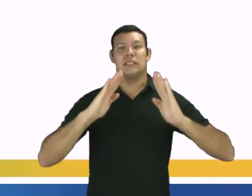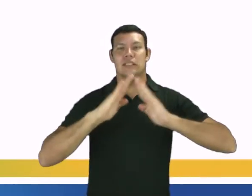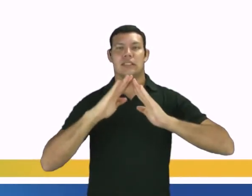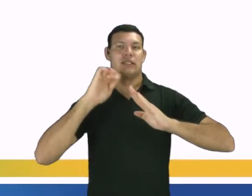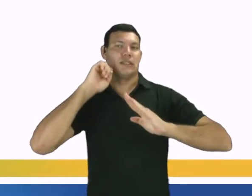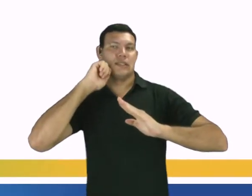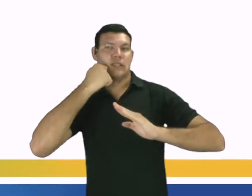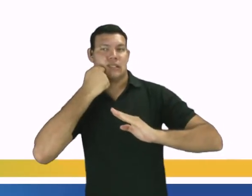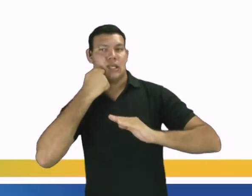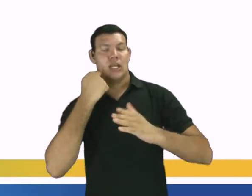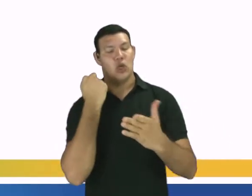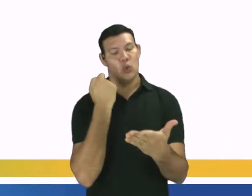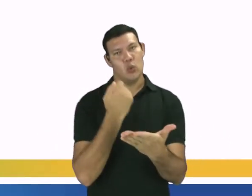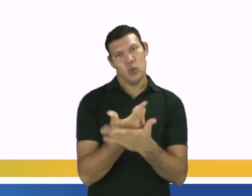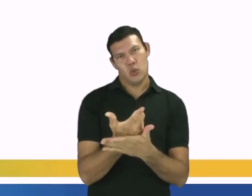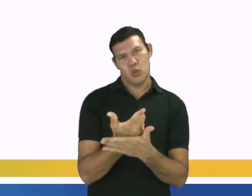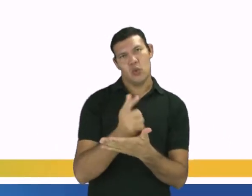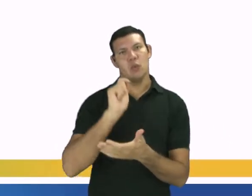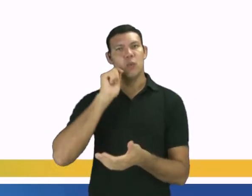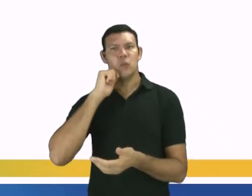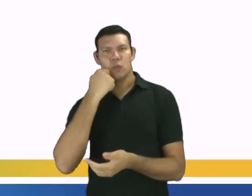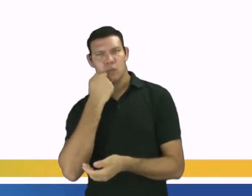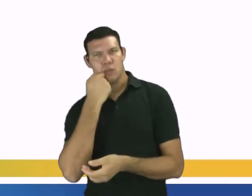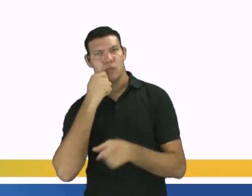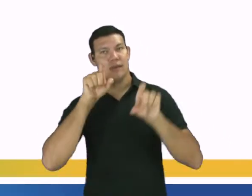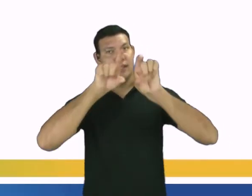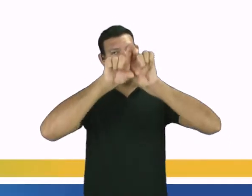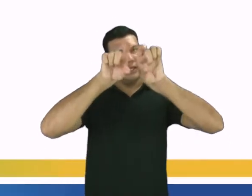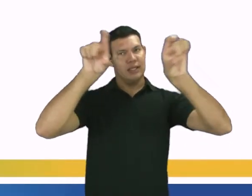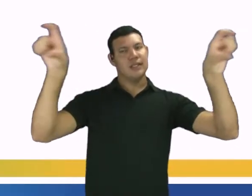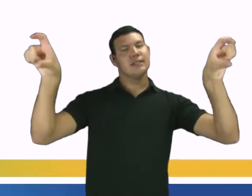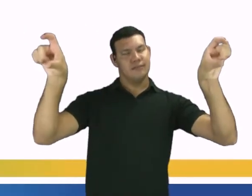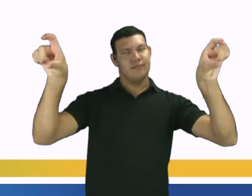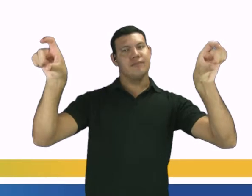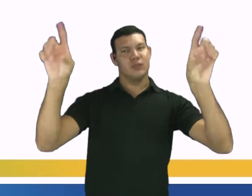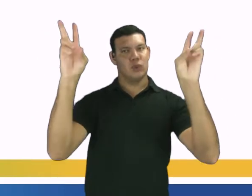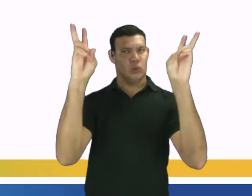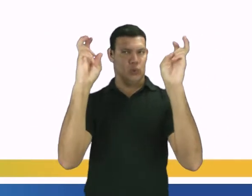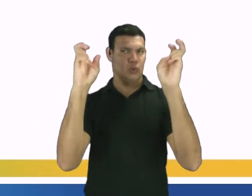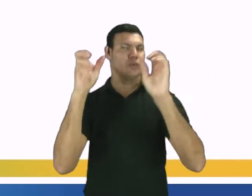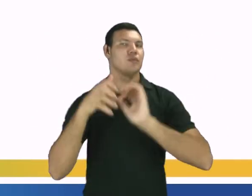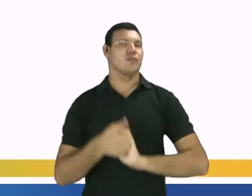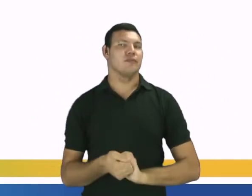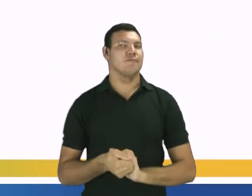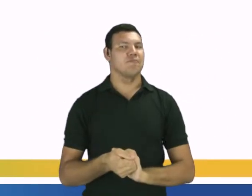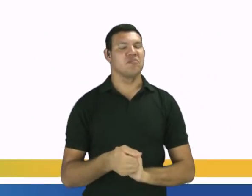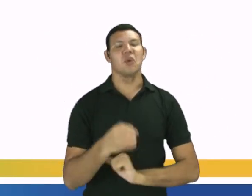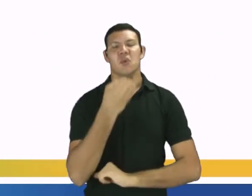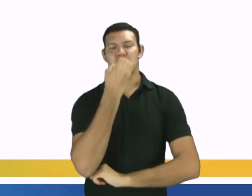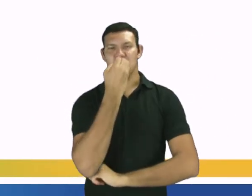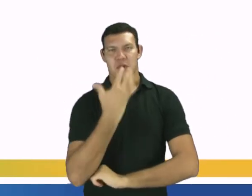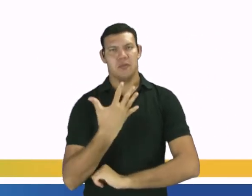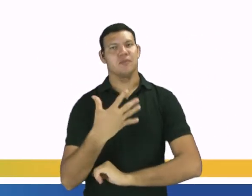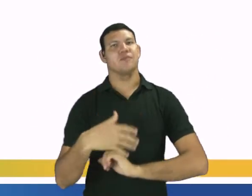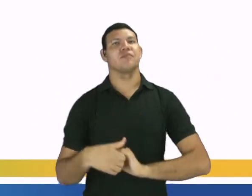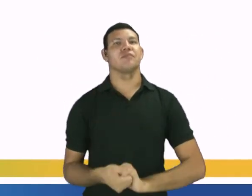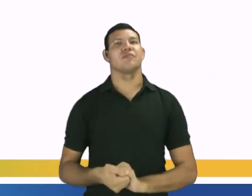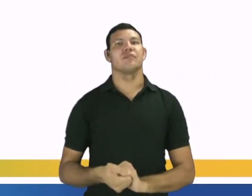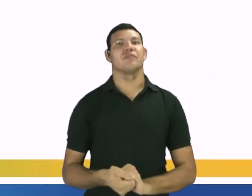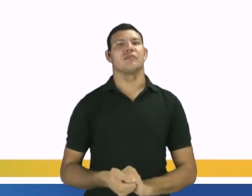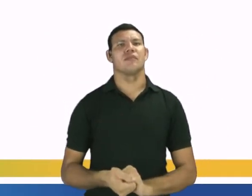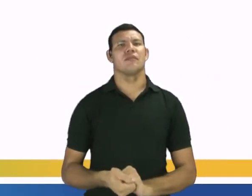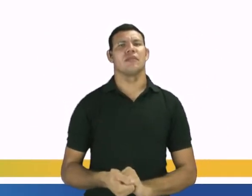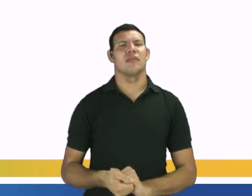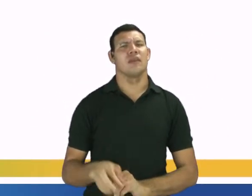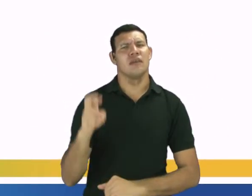ou comprando pan. Seriam dois títulos muito bons para esse diálogo. Você observou que tem